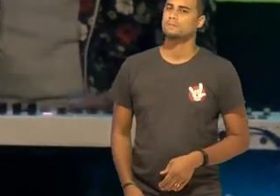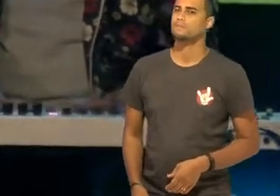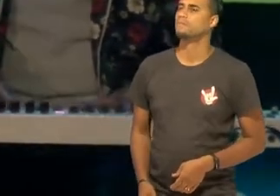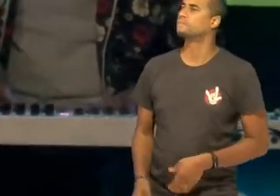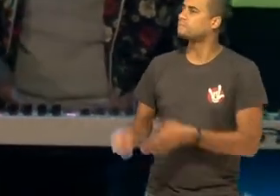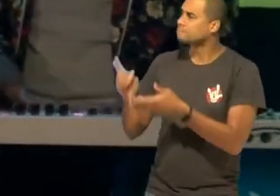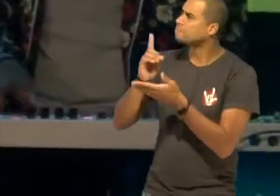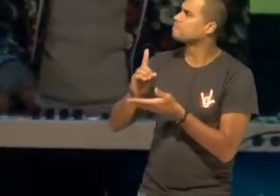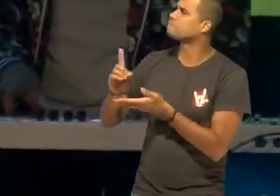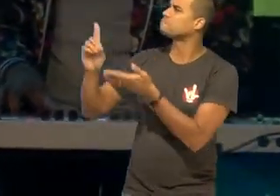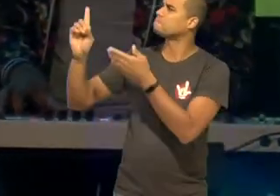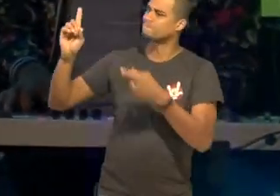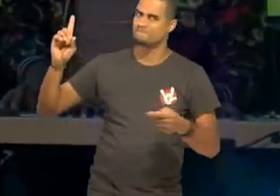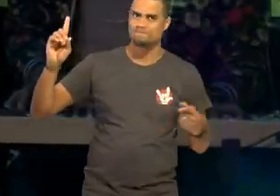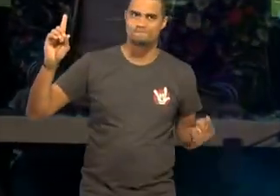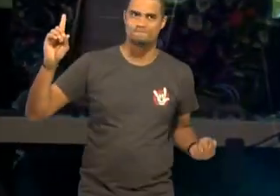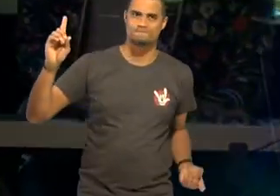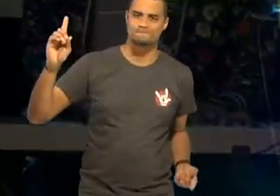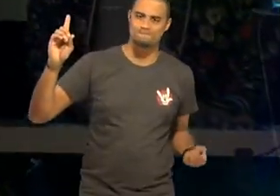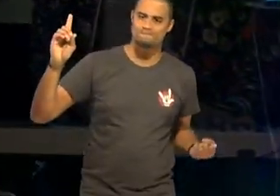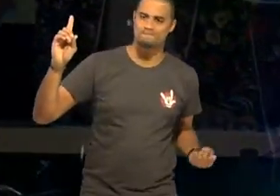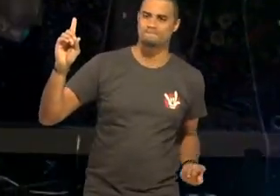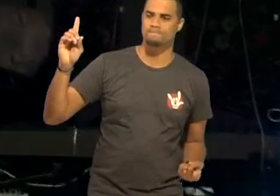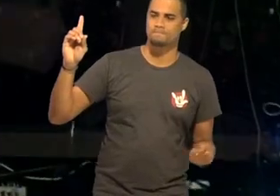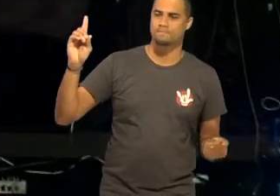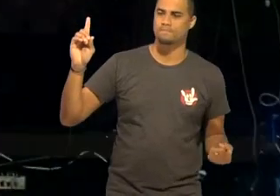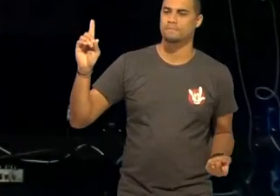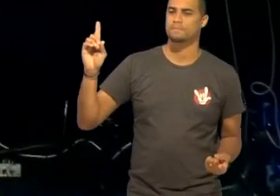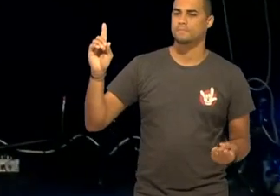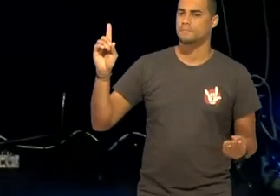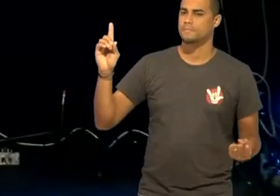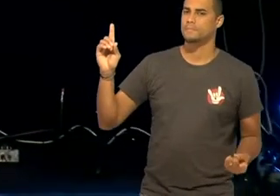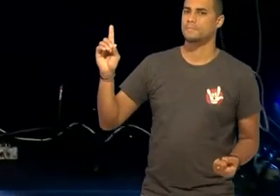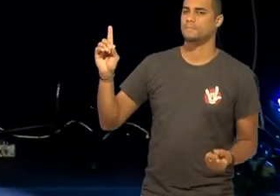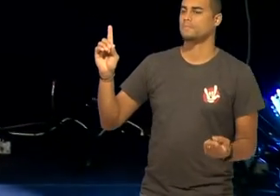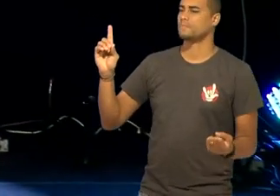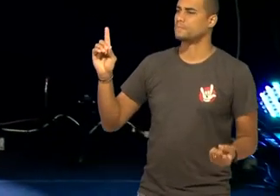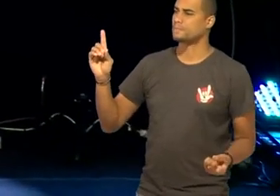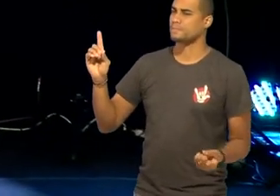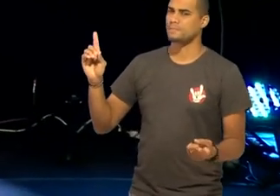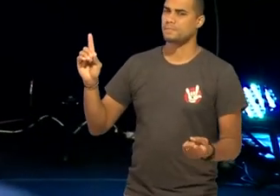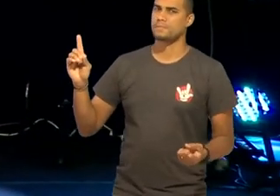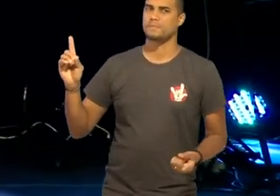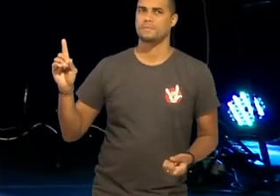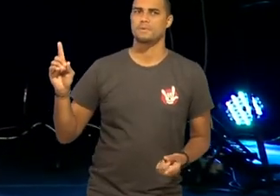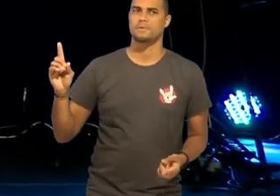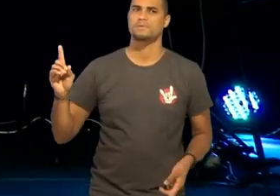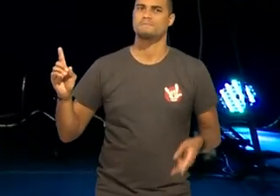Thank you.